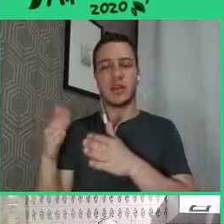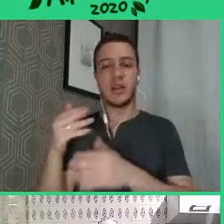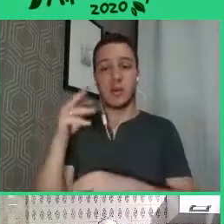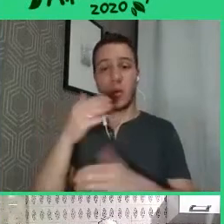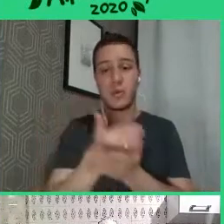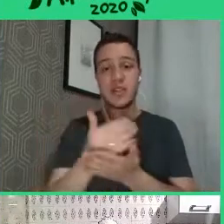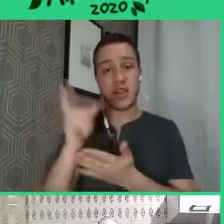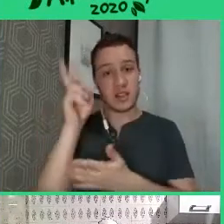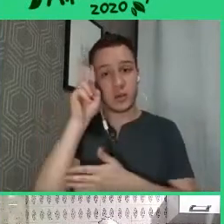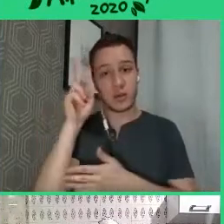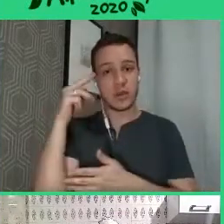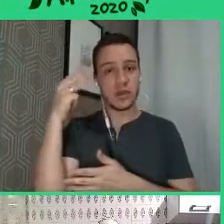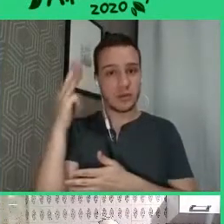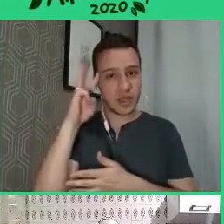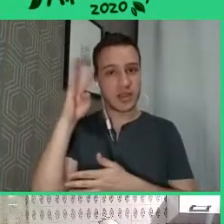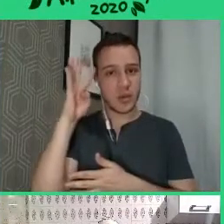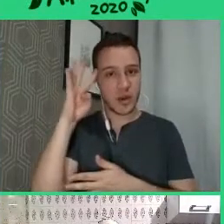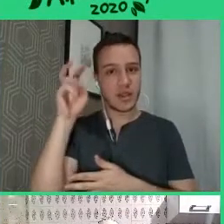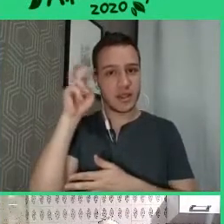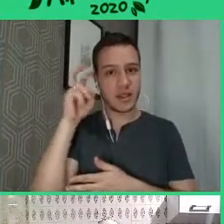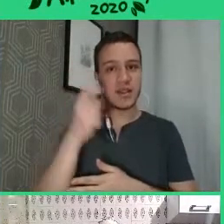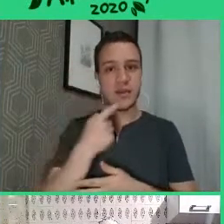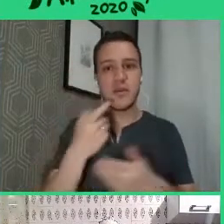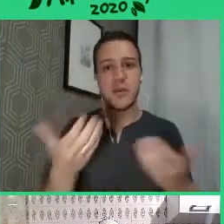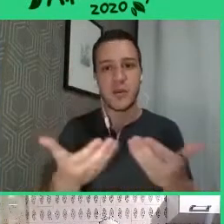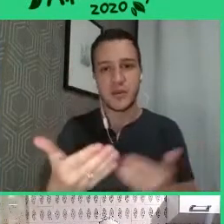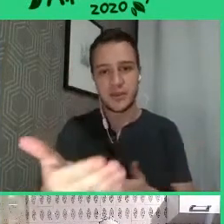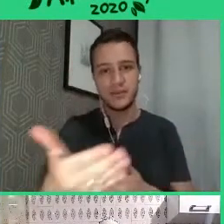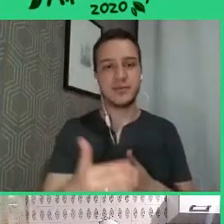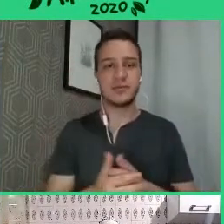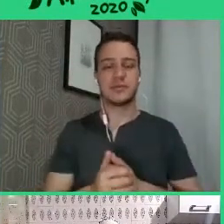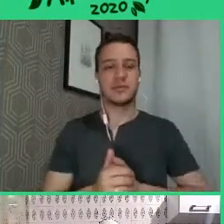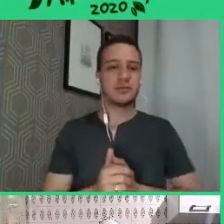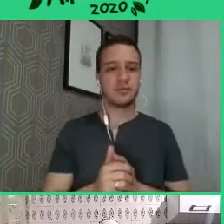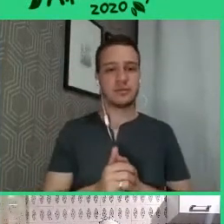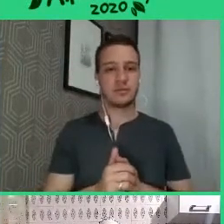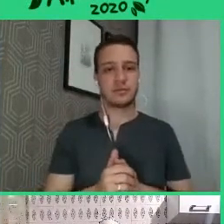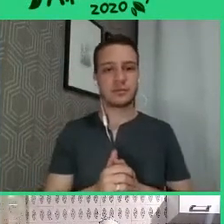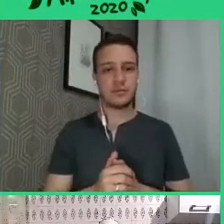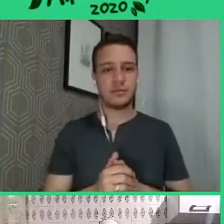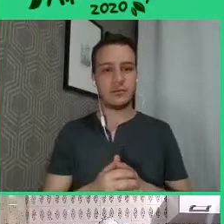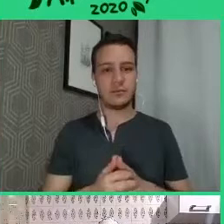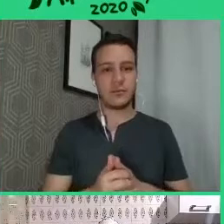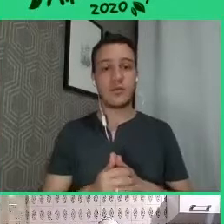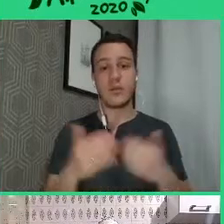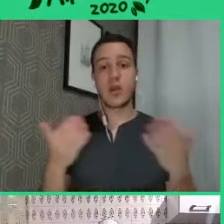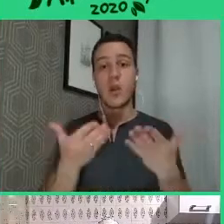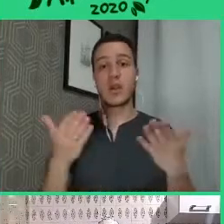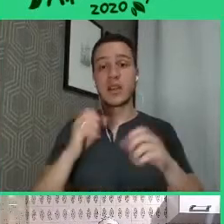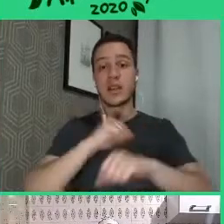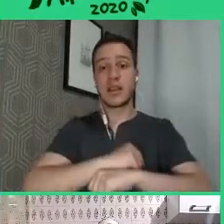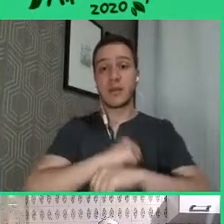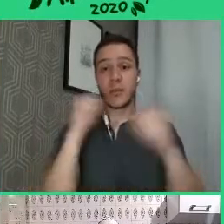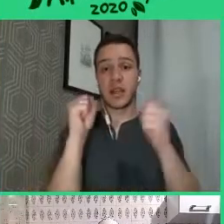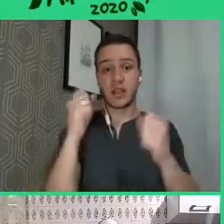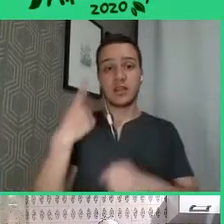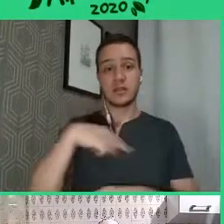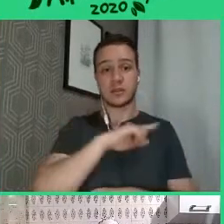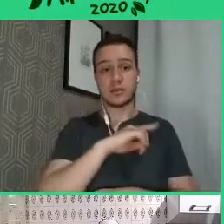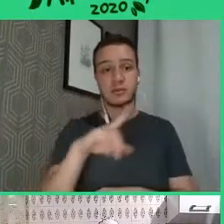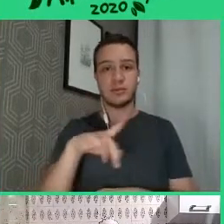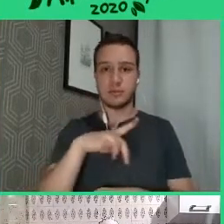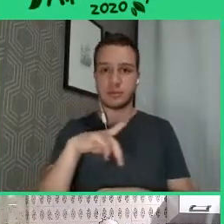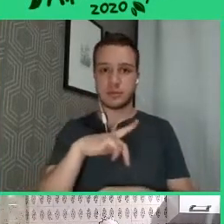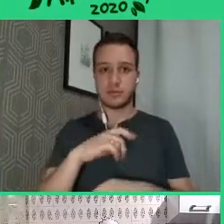está terminando hoje a Semana da Alimentação com esse duelo do jantar. Hoje de manhã nós tivemos às 9 horas o duelo do café da